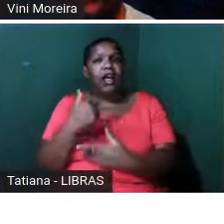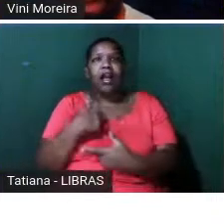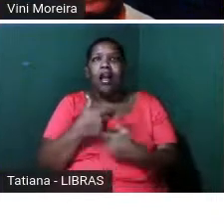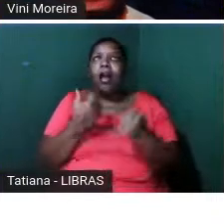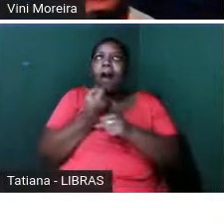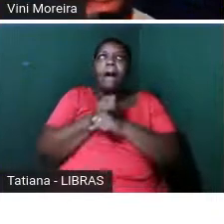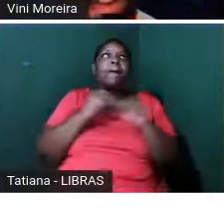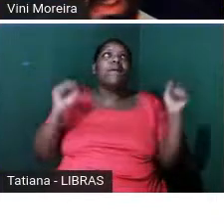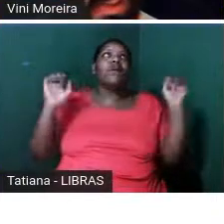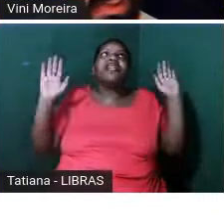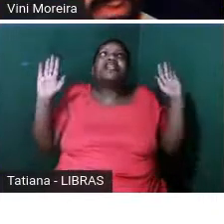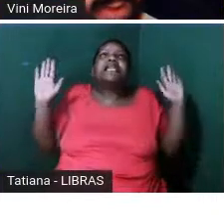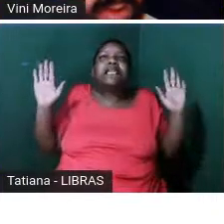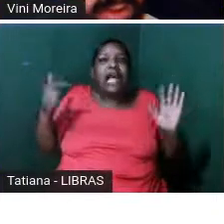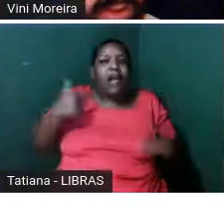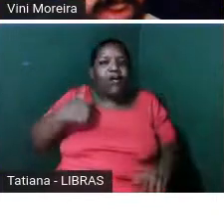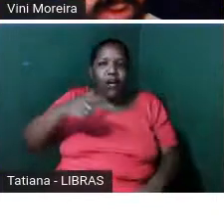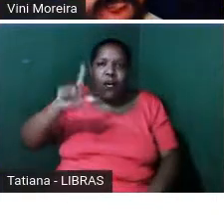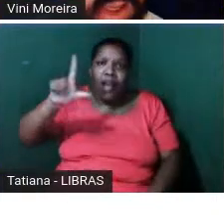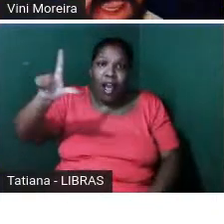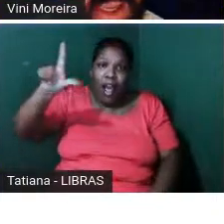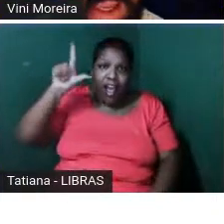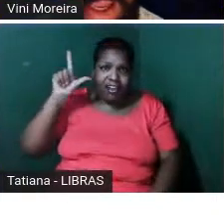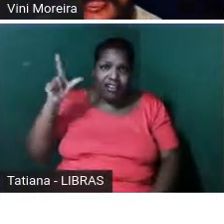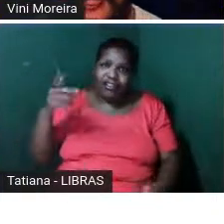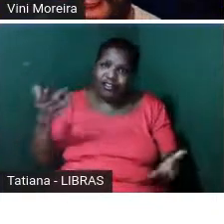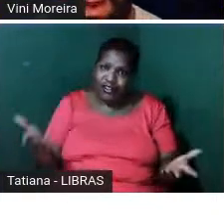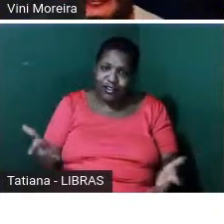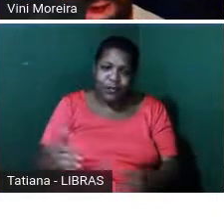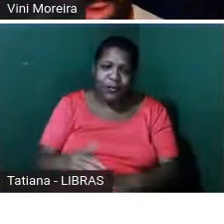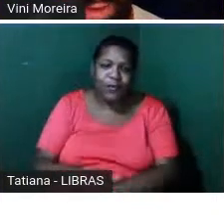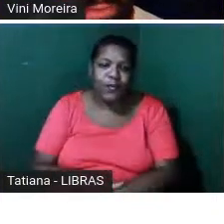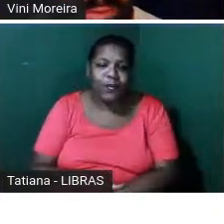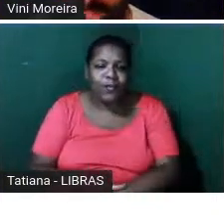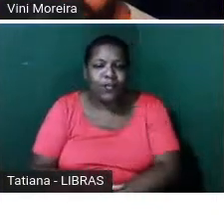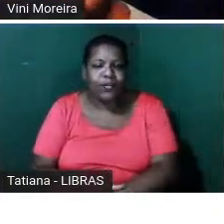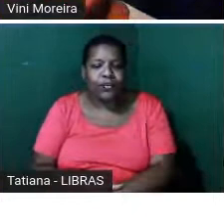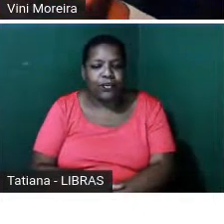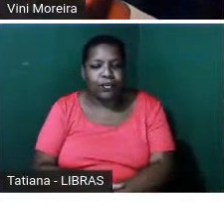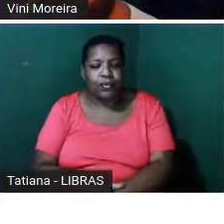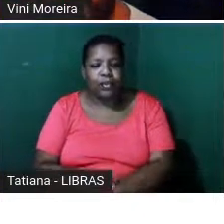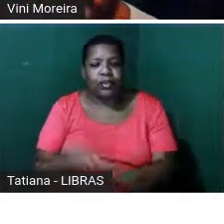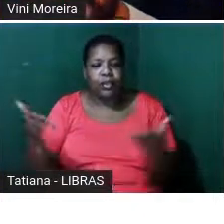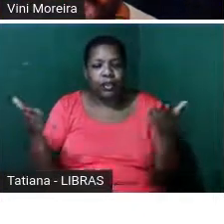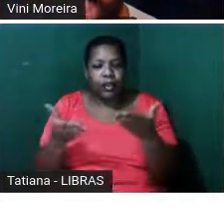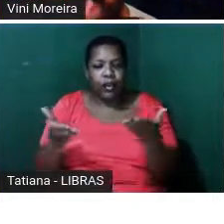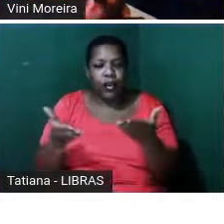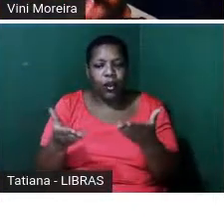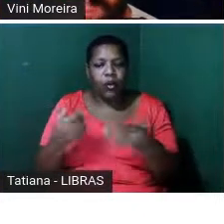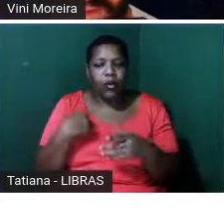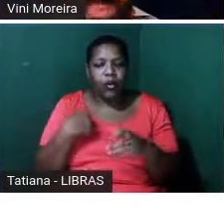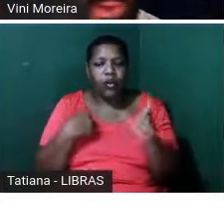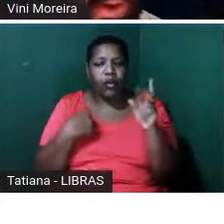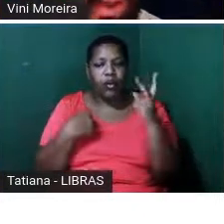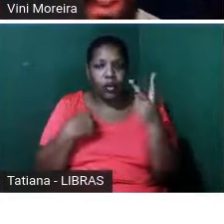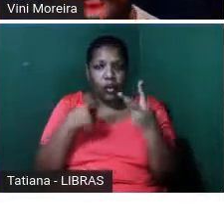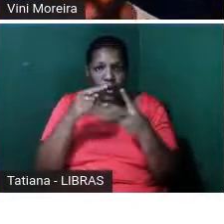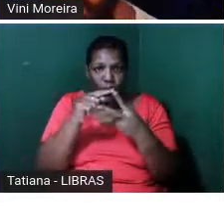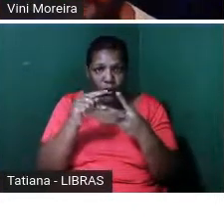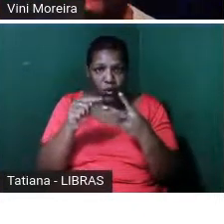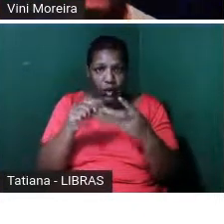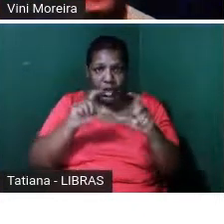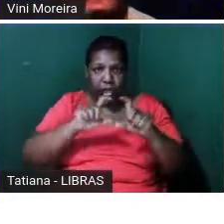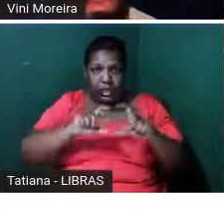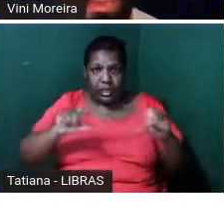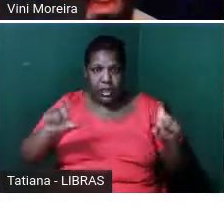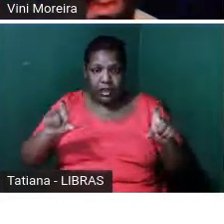seria possível criar antes é e agora vou mostrar dois trechos Porque